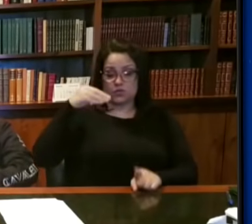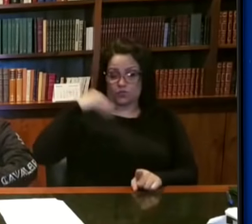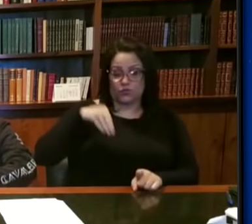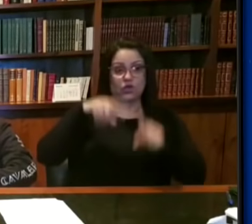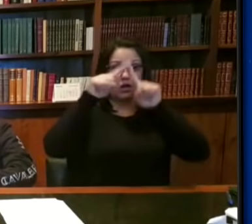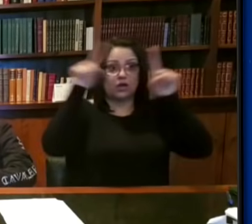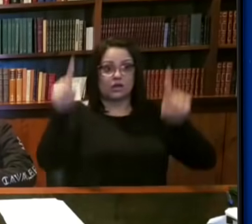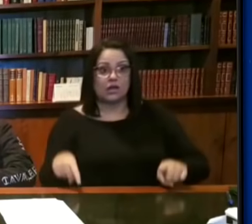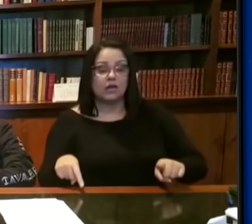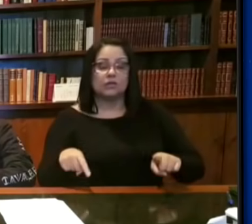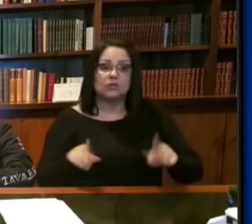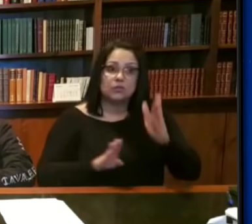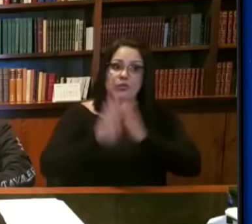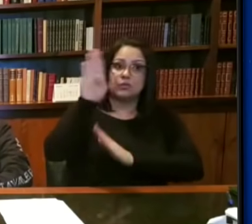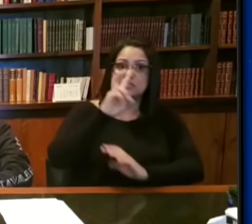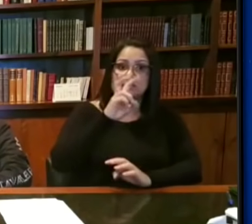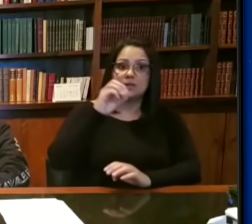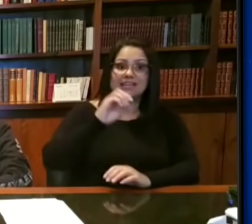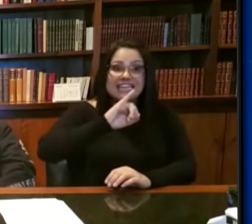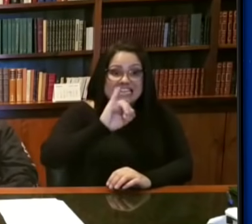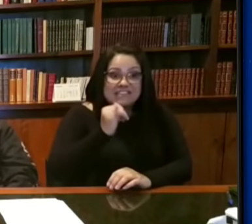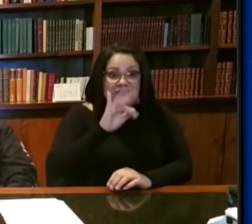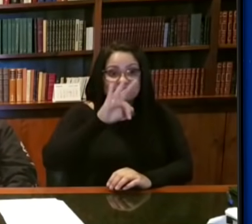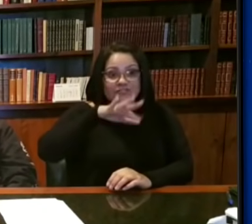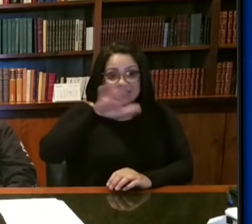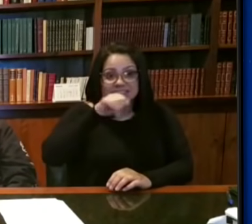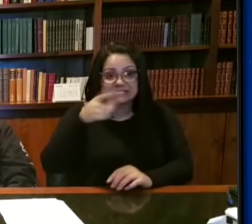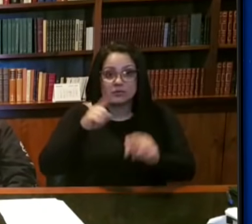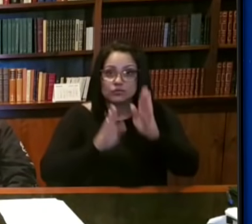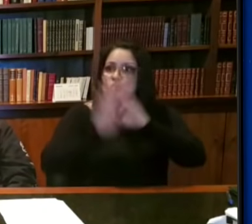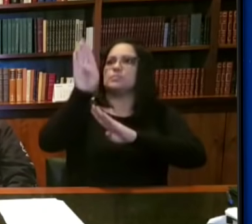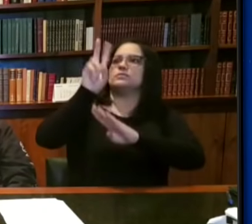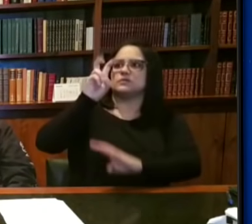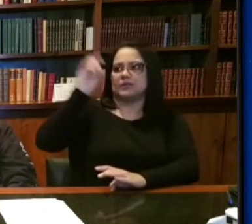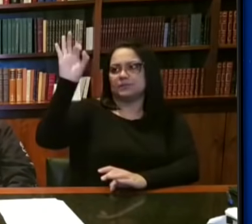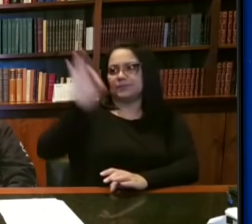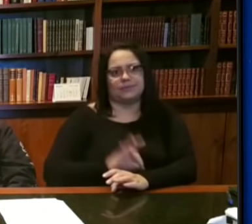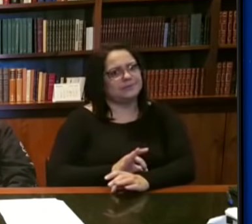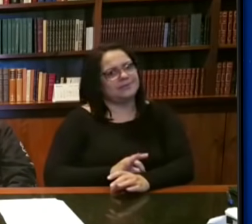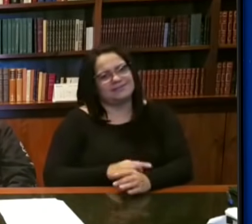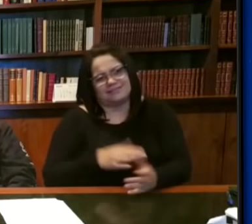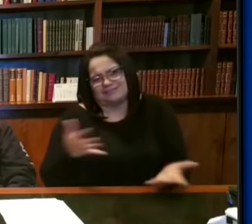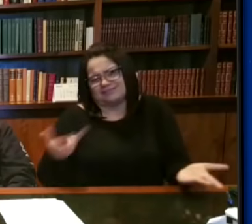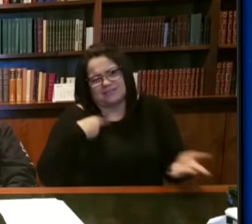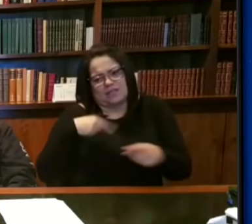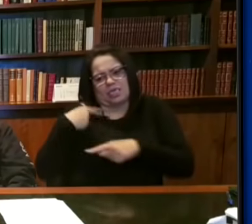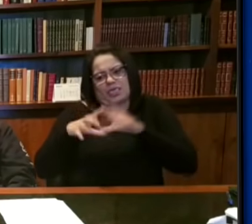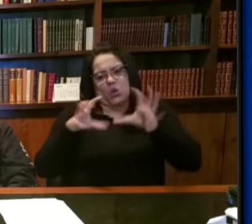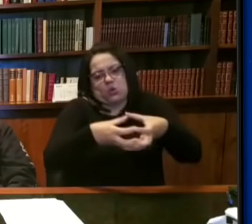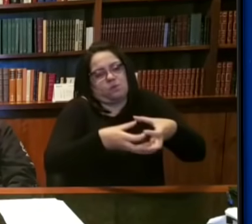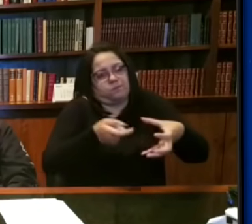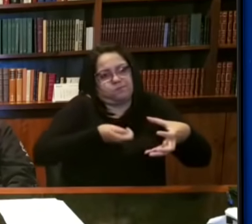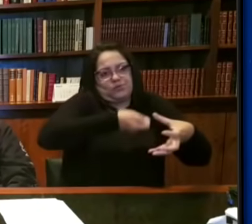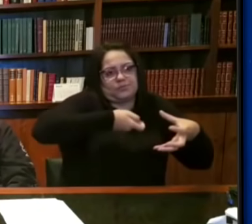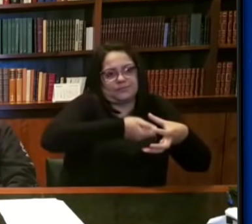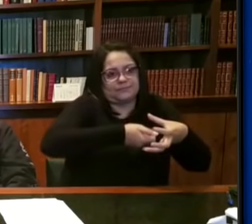subiram 50% acima da inflação em 17 anos. Quer dizer, virou uma casta em relação ao resto do Brasil. E